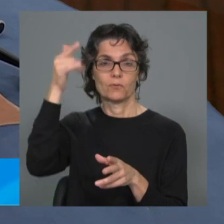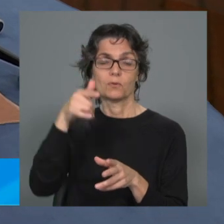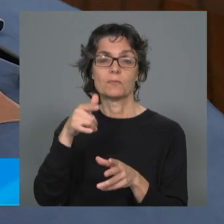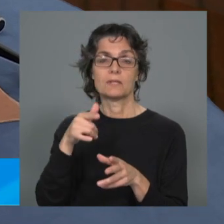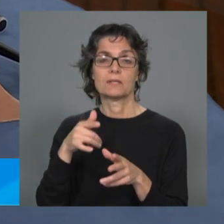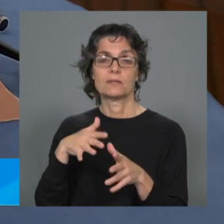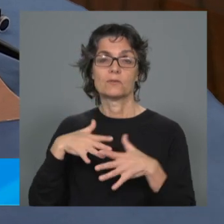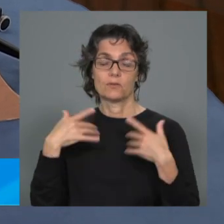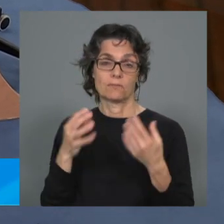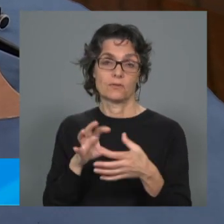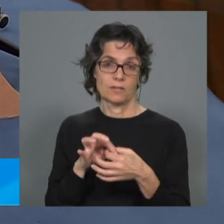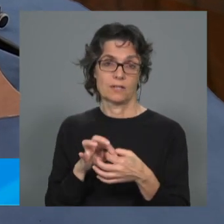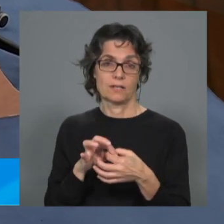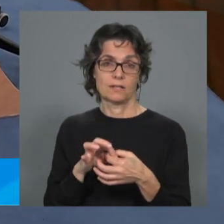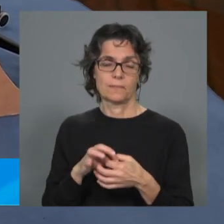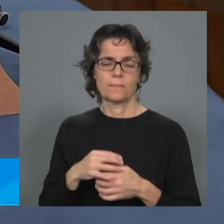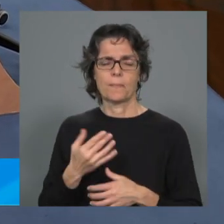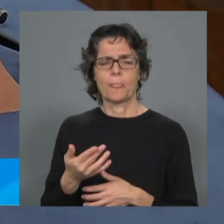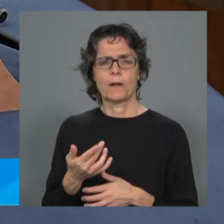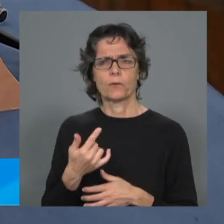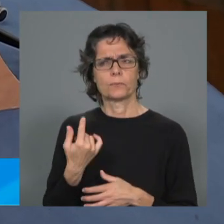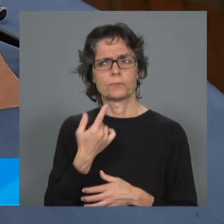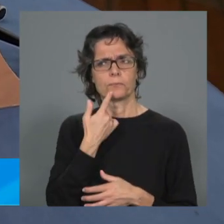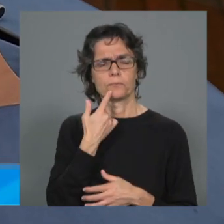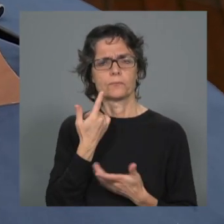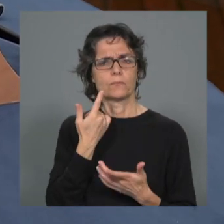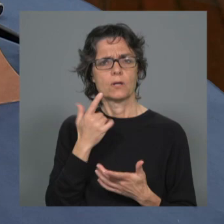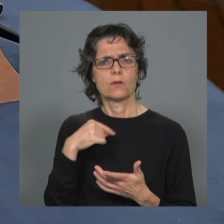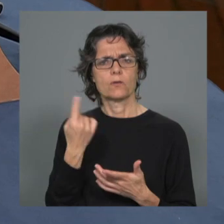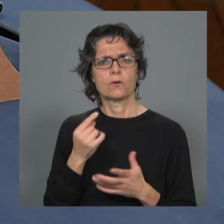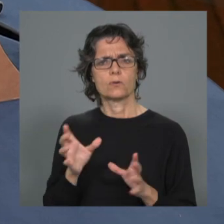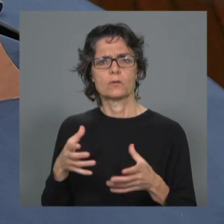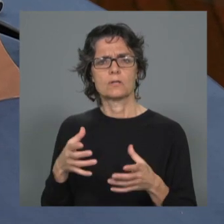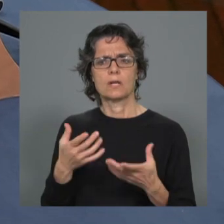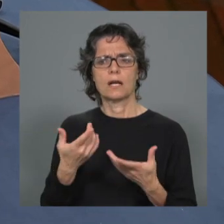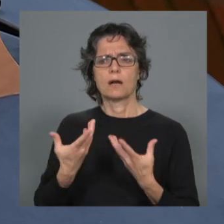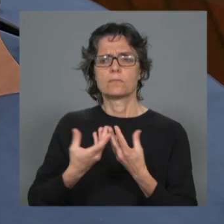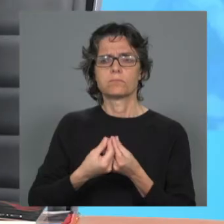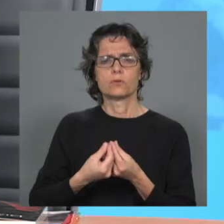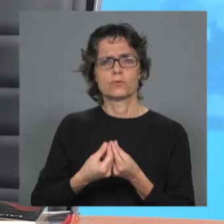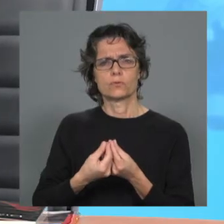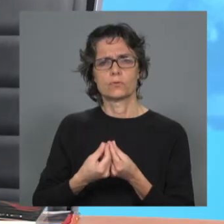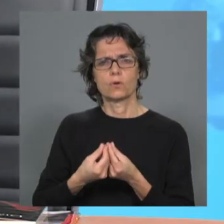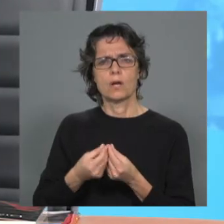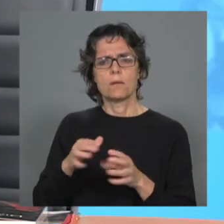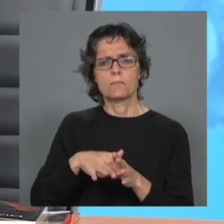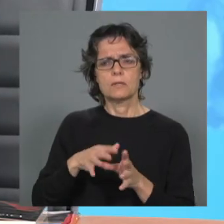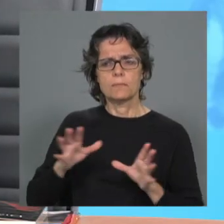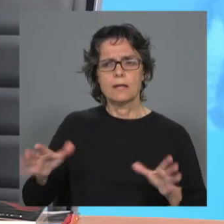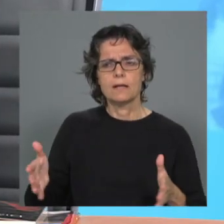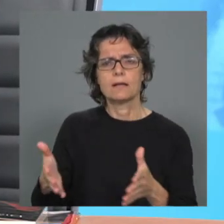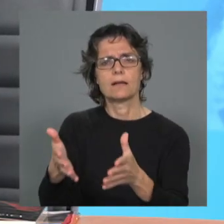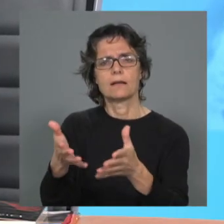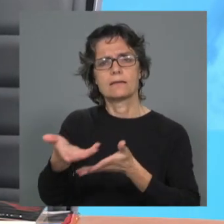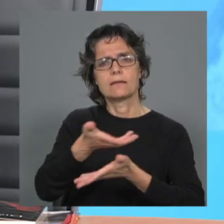Portanto, como é que se entra nessa nova comunhão, nesse novo rebanho, ou seja, nessa nova